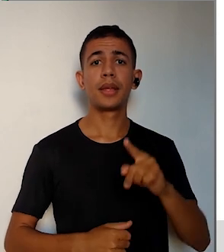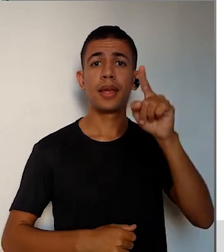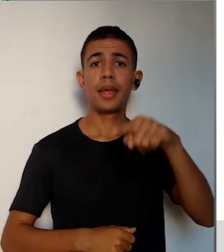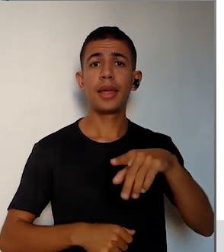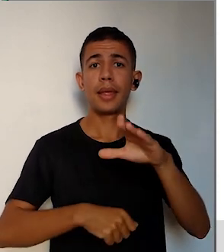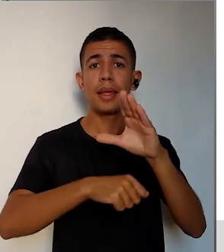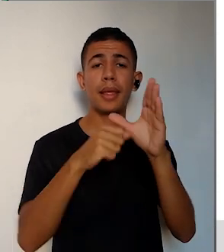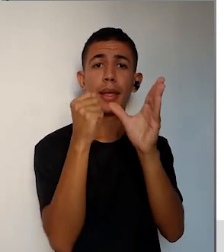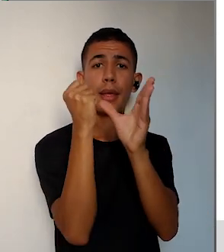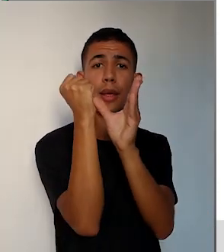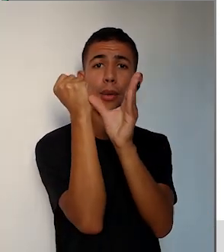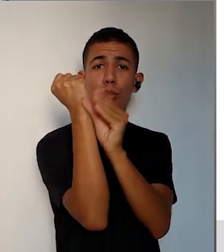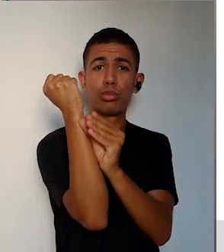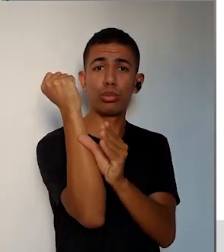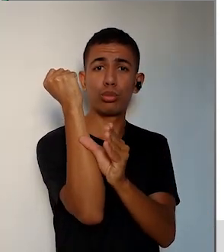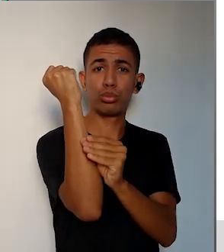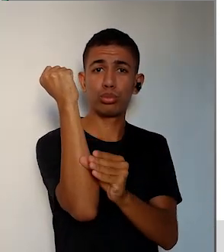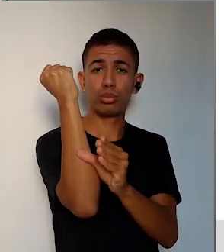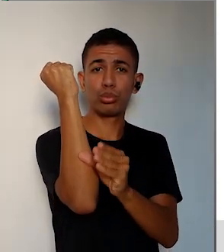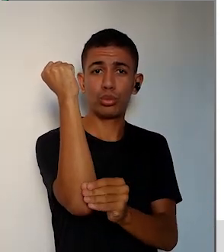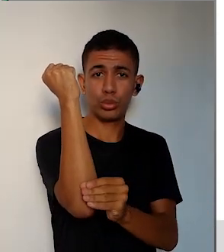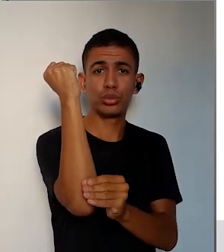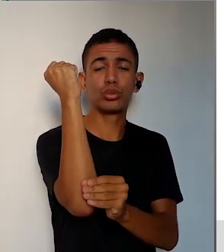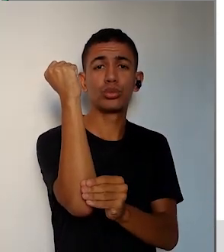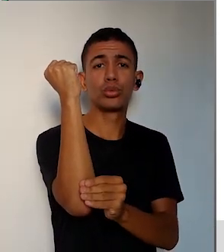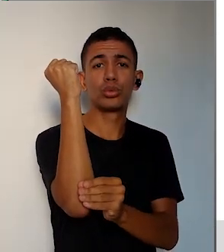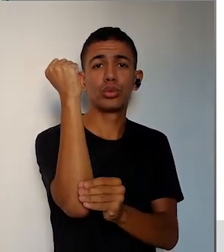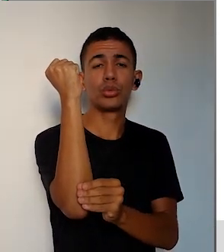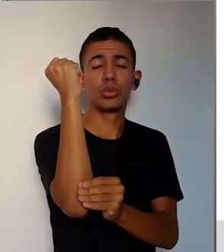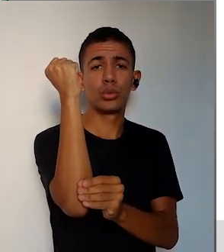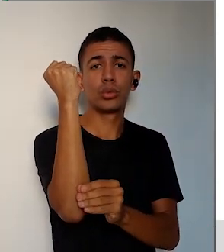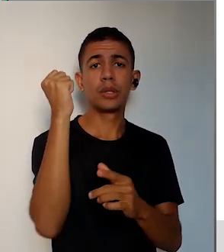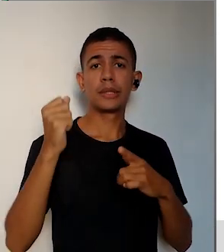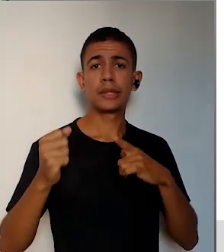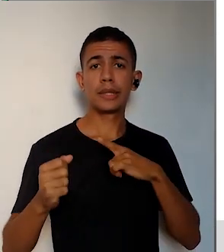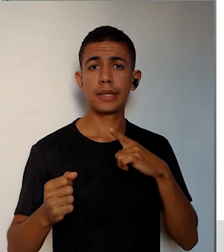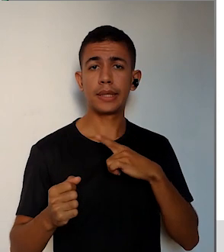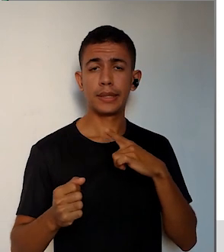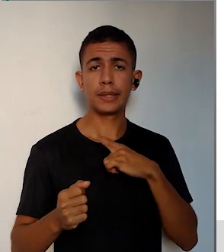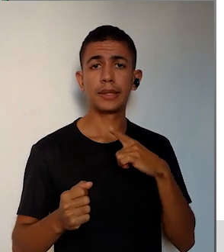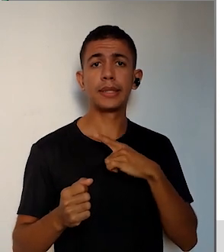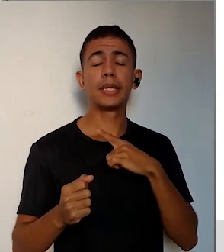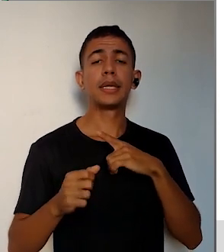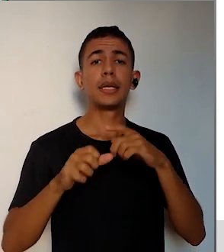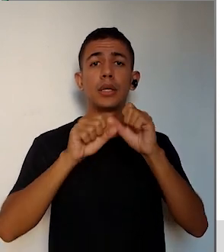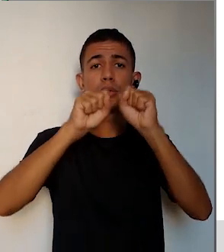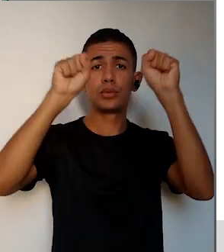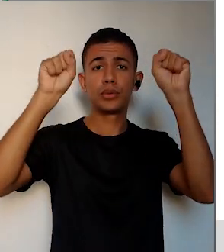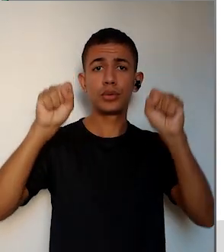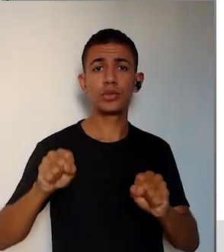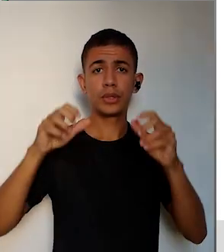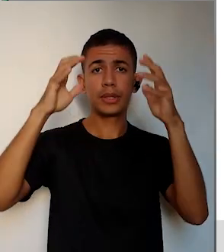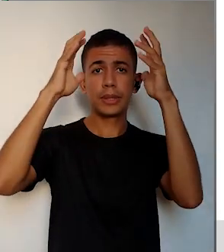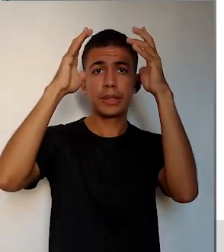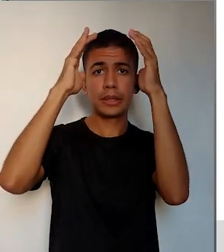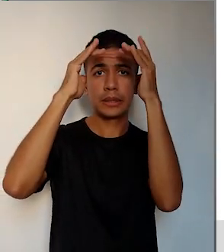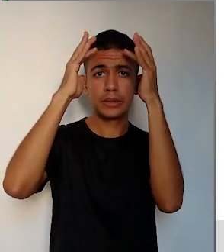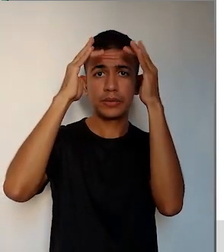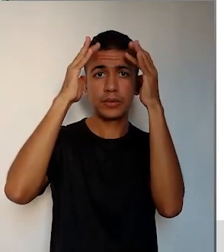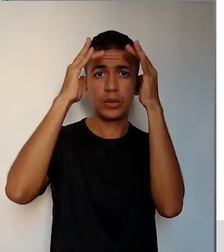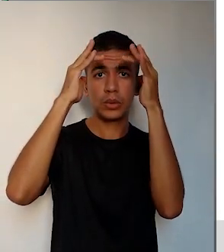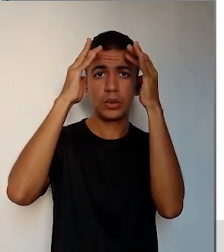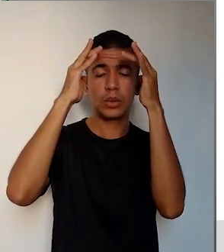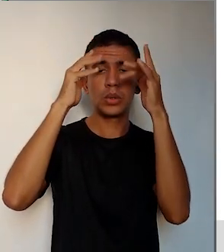São músculos de contração involuntária regulados pelo sistema nervoso